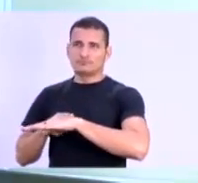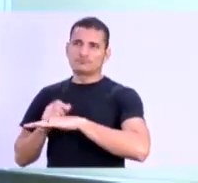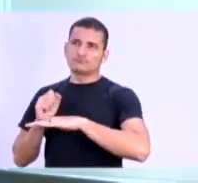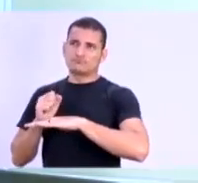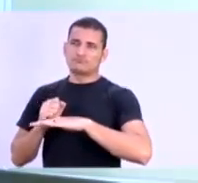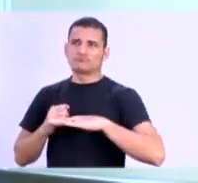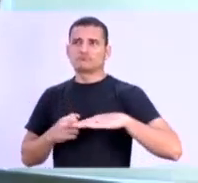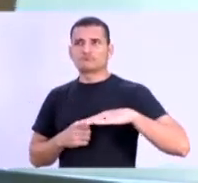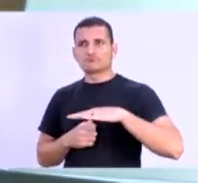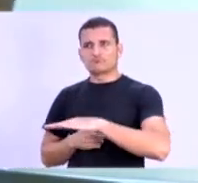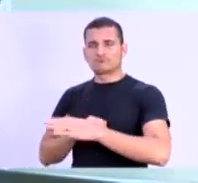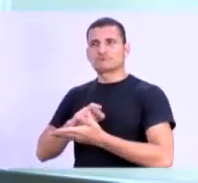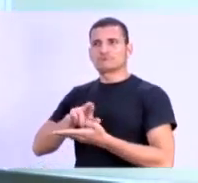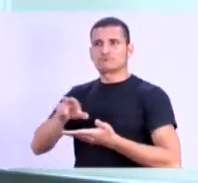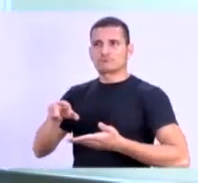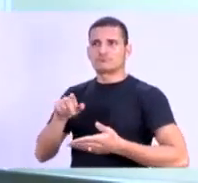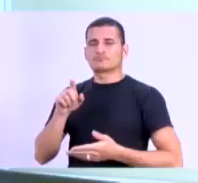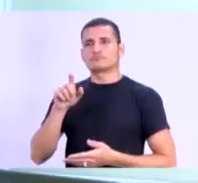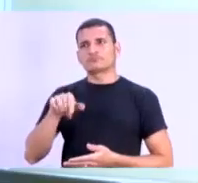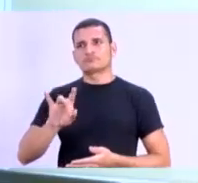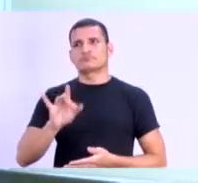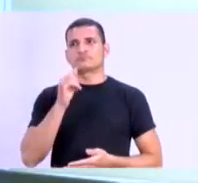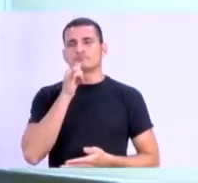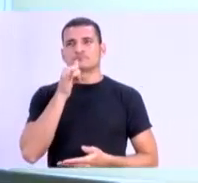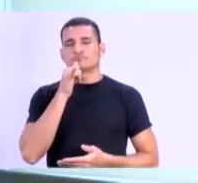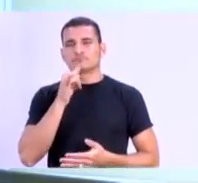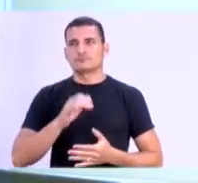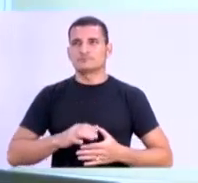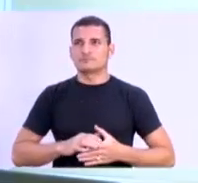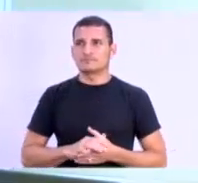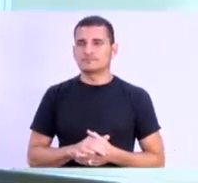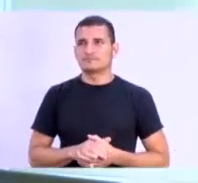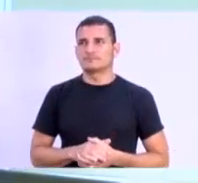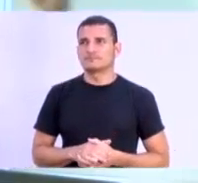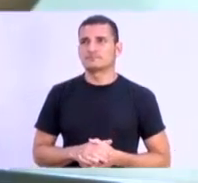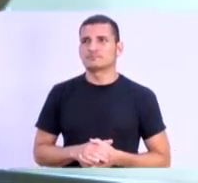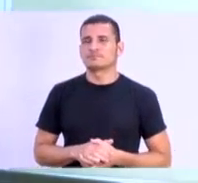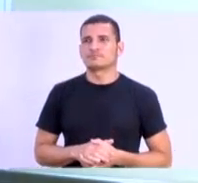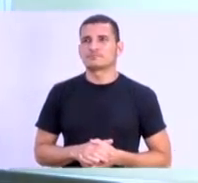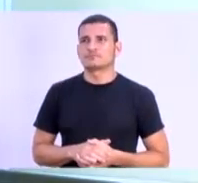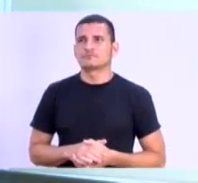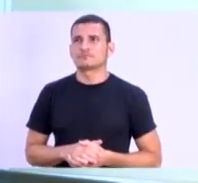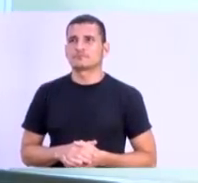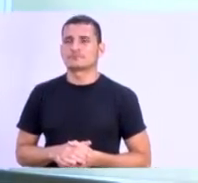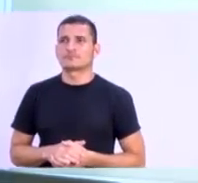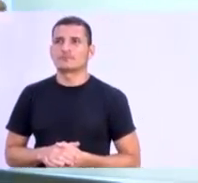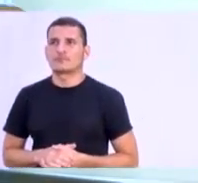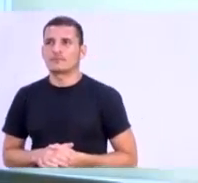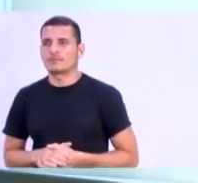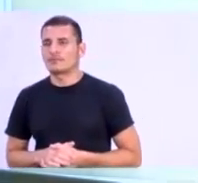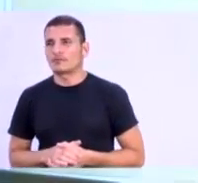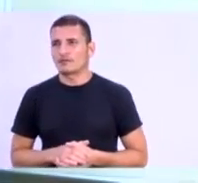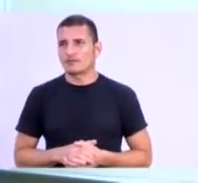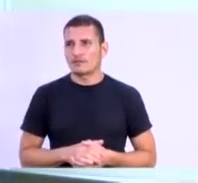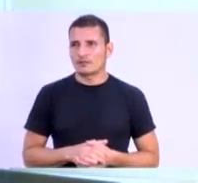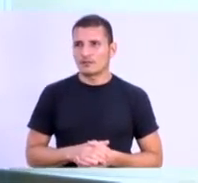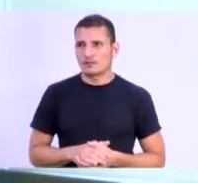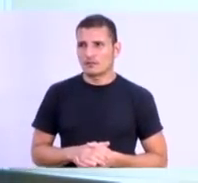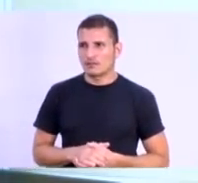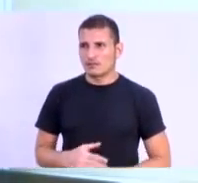maneiras. Isso é só um exemplo, mas esse exemplo a gente pode botar, estender para qualquer outro objeto, né?